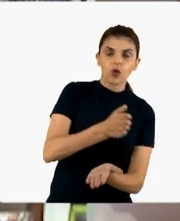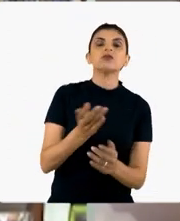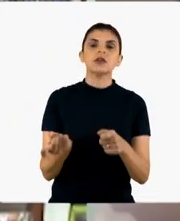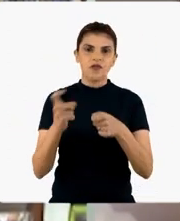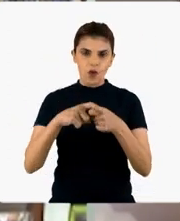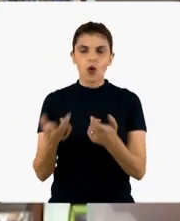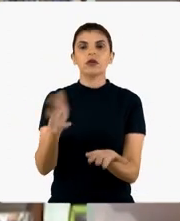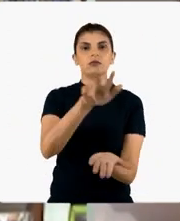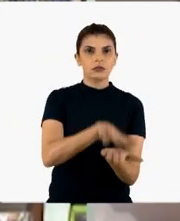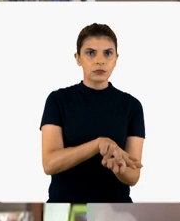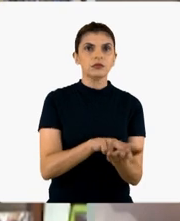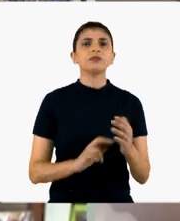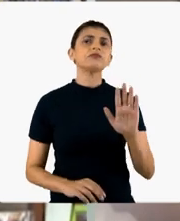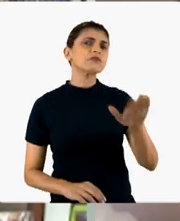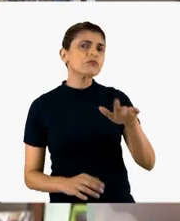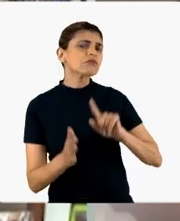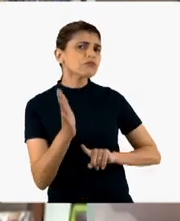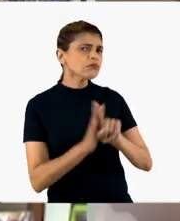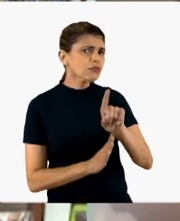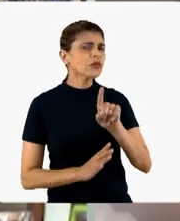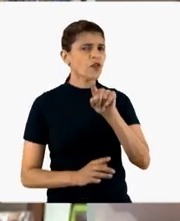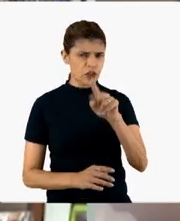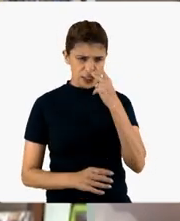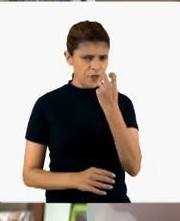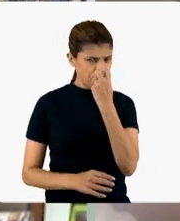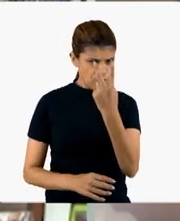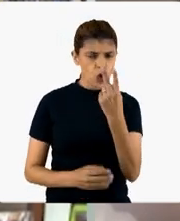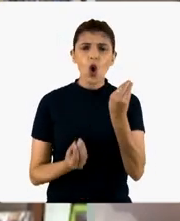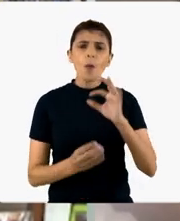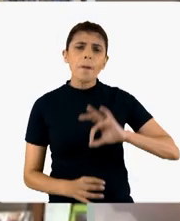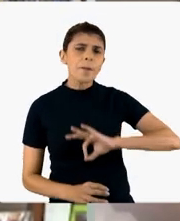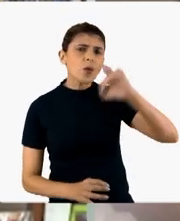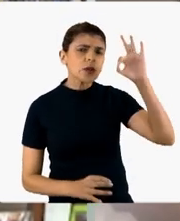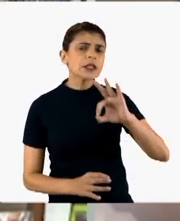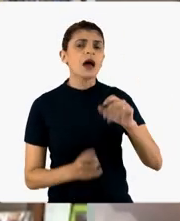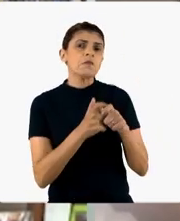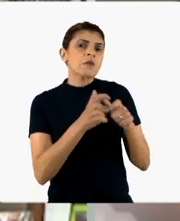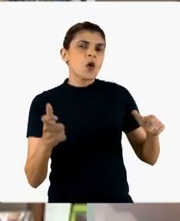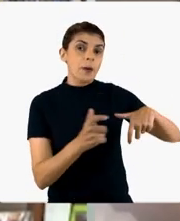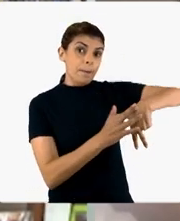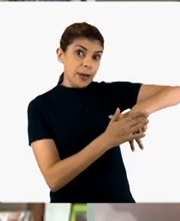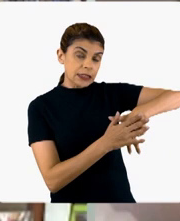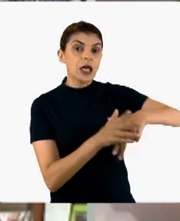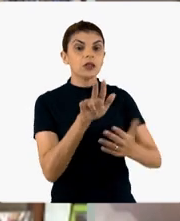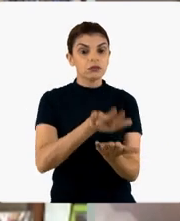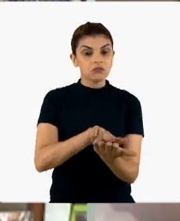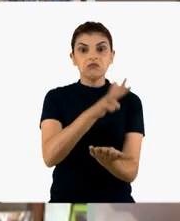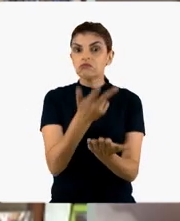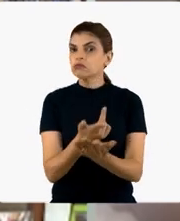prona. Isso funciona bem no Marcelo, paciente. Opa! você tem visto que porcentagem de pacientes